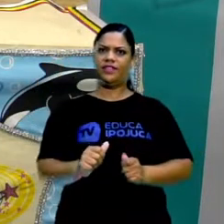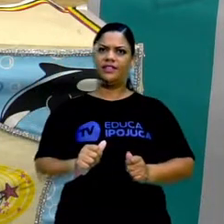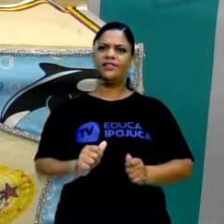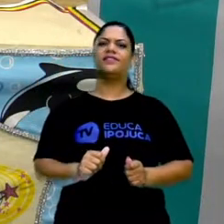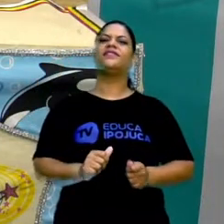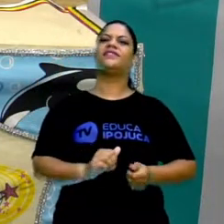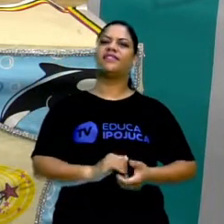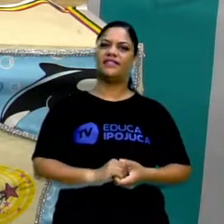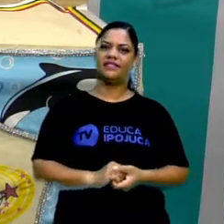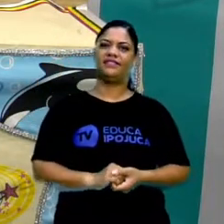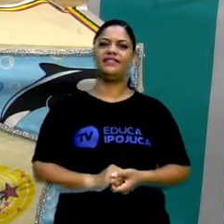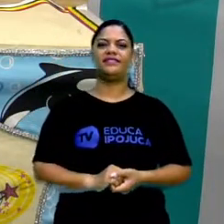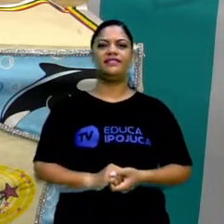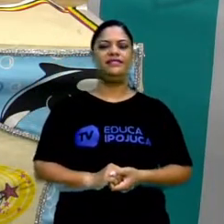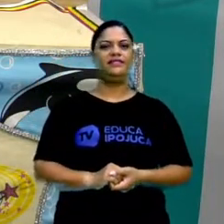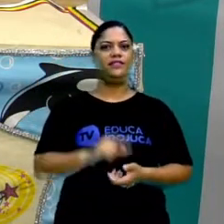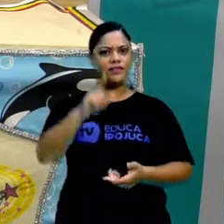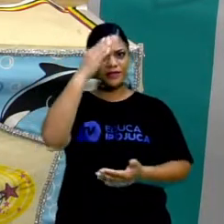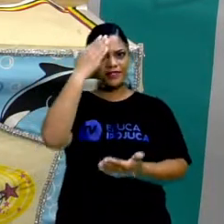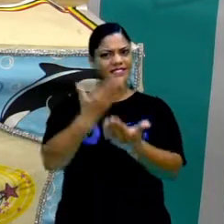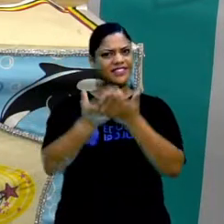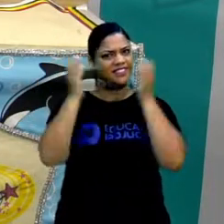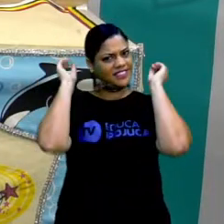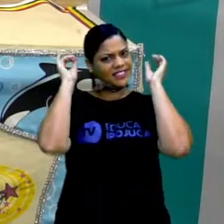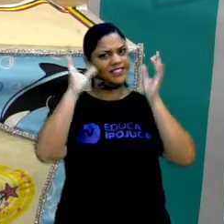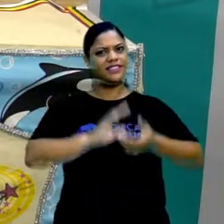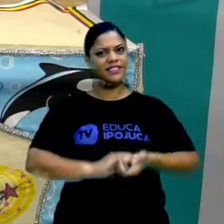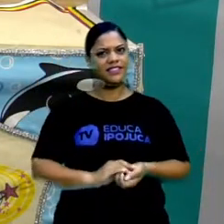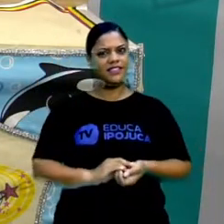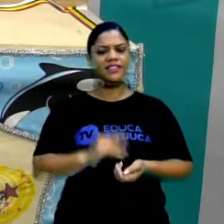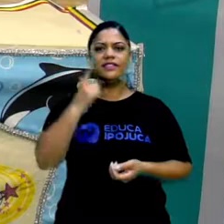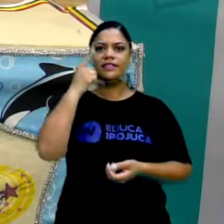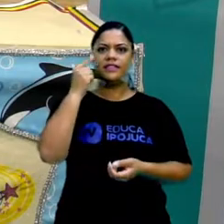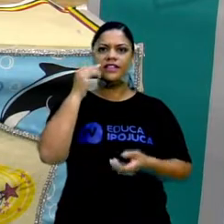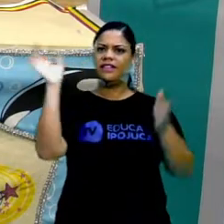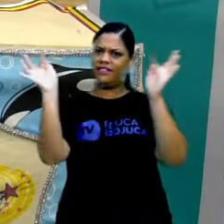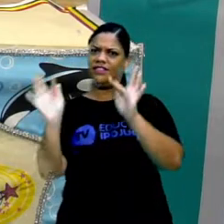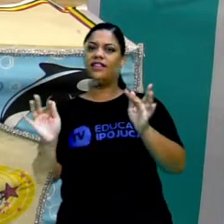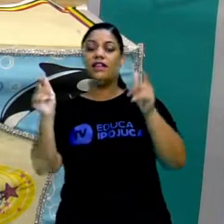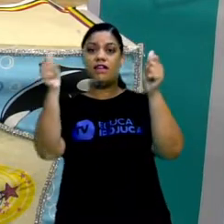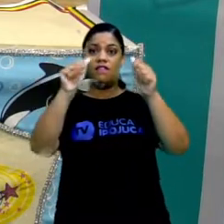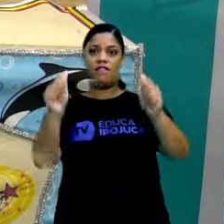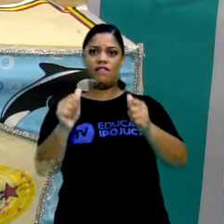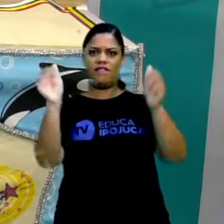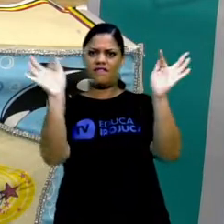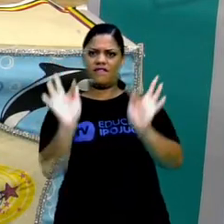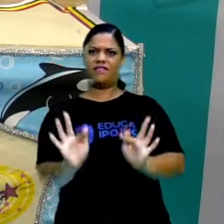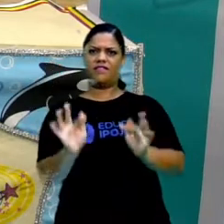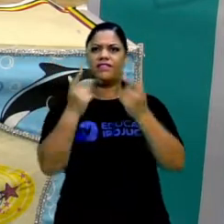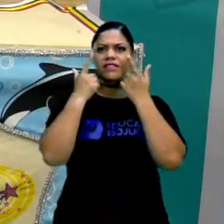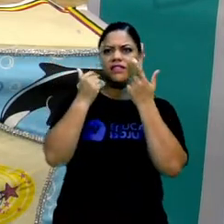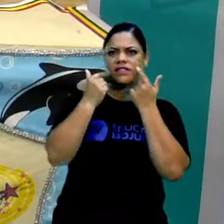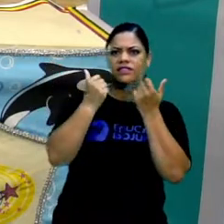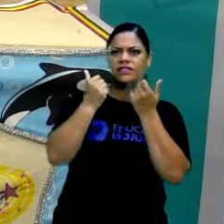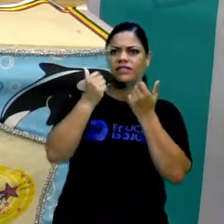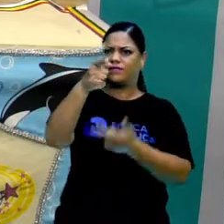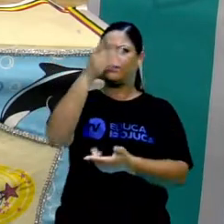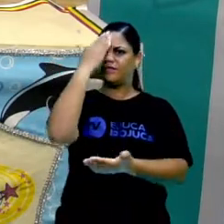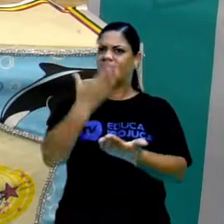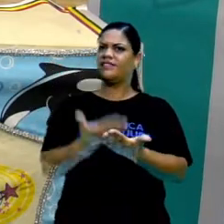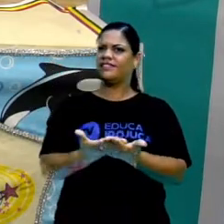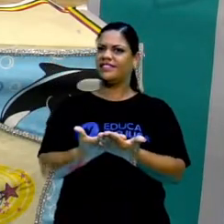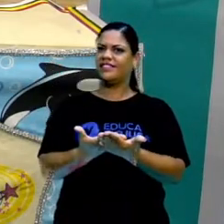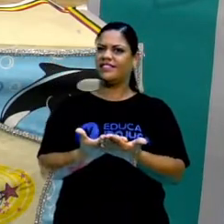Da estátua, leiturinha. Tu acredita? A estátua que era feliz? Isso, estava chorando. Tu